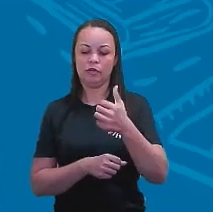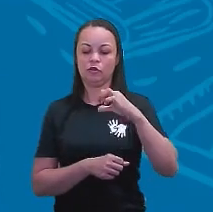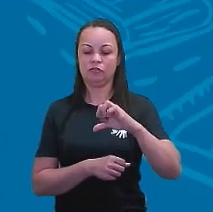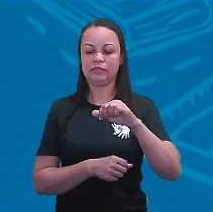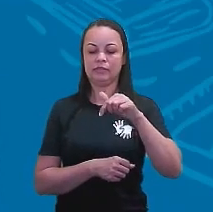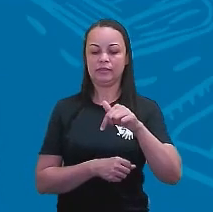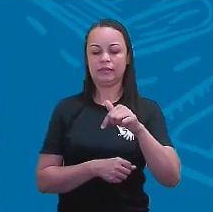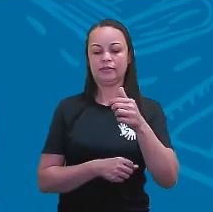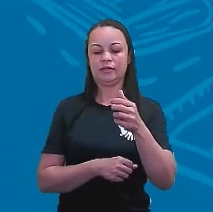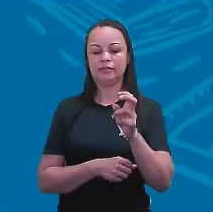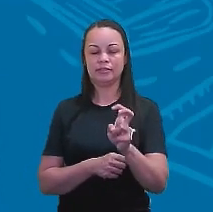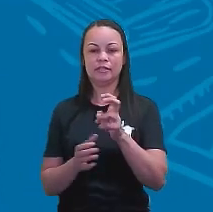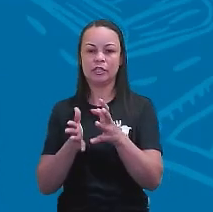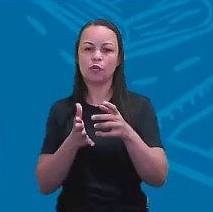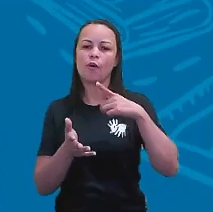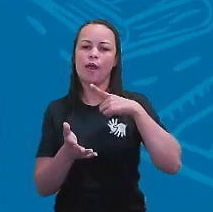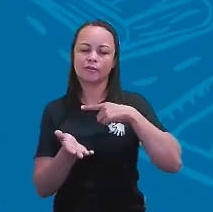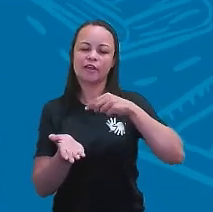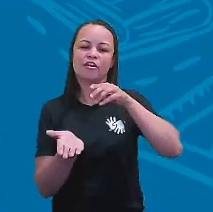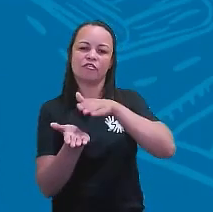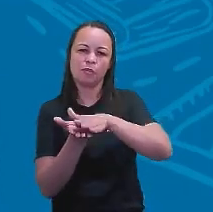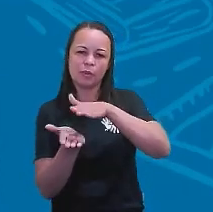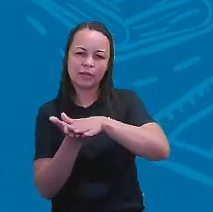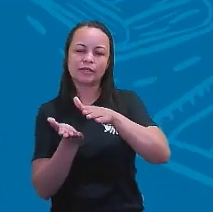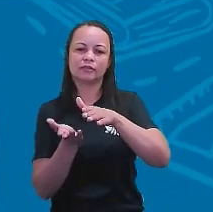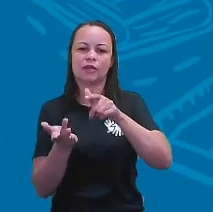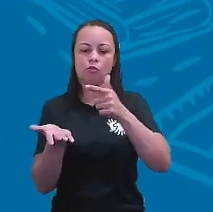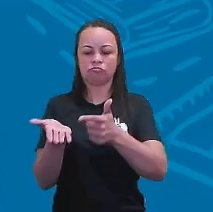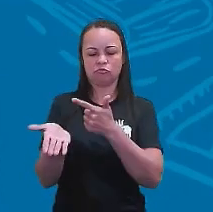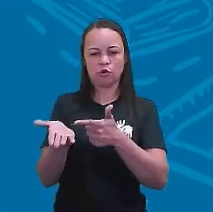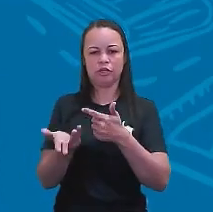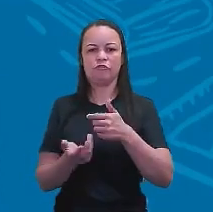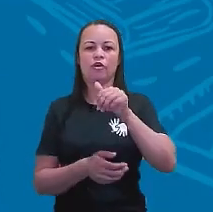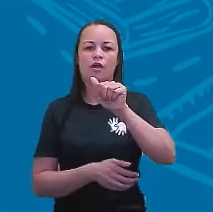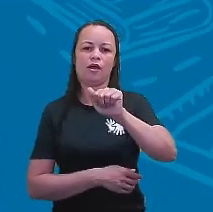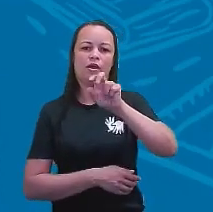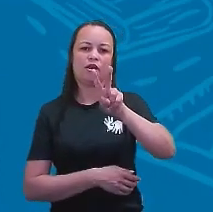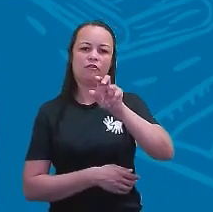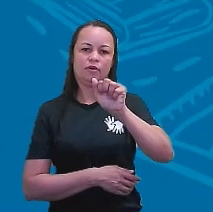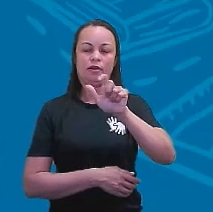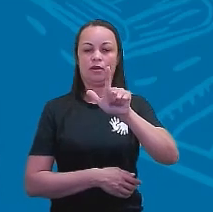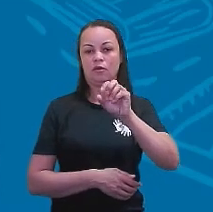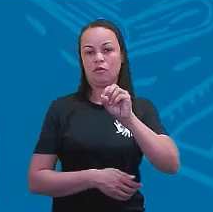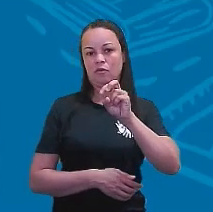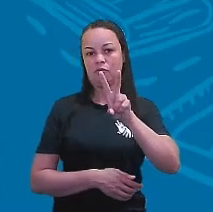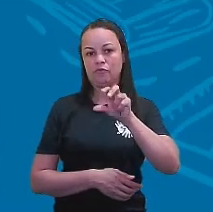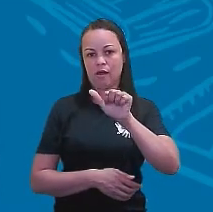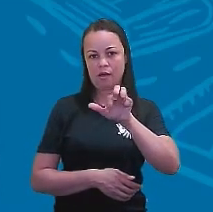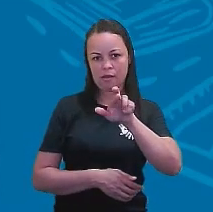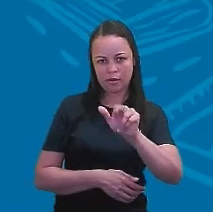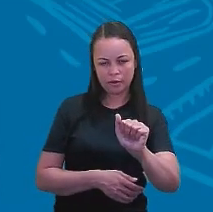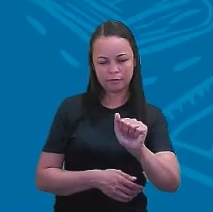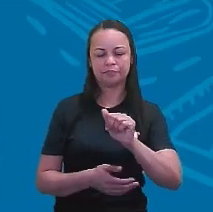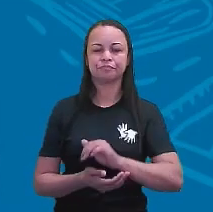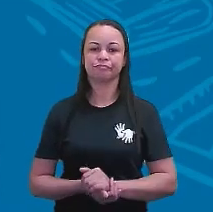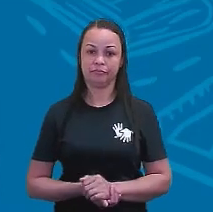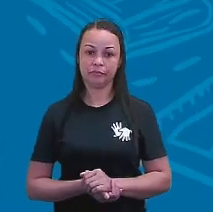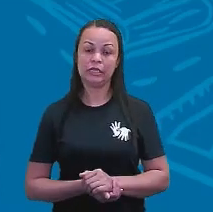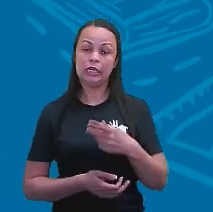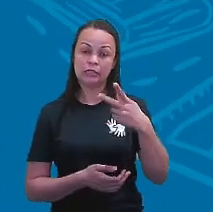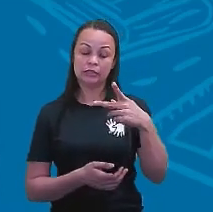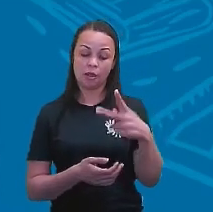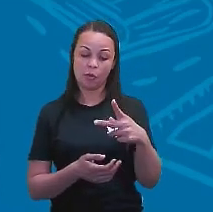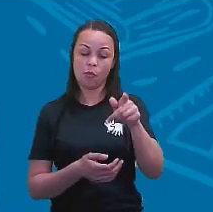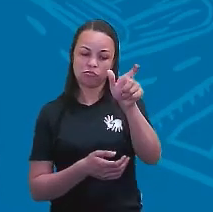do livro chamado de Avalovara. Então a gente tem aí, gente, o escritor, ele tem publicado aí também a